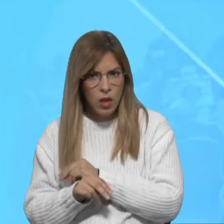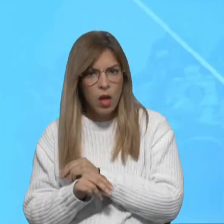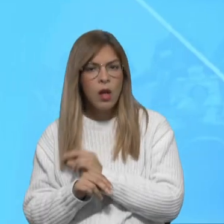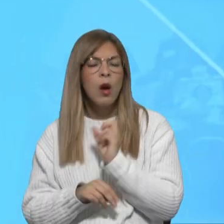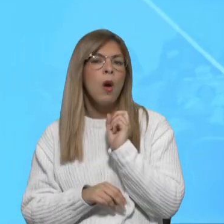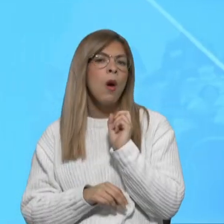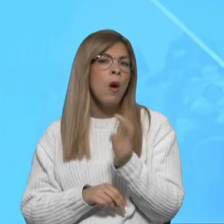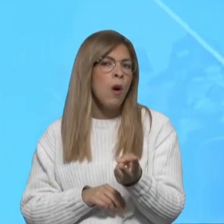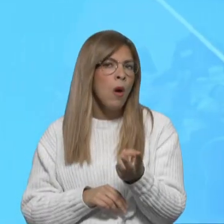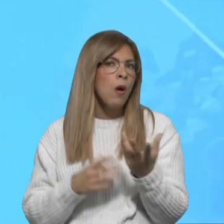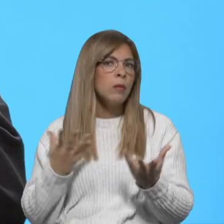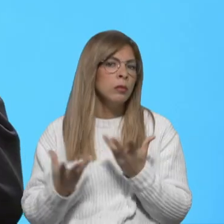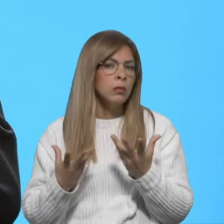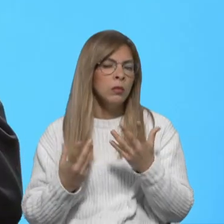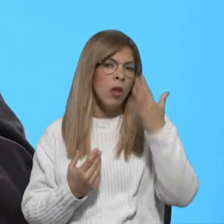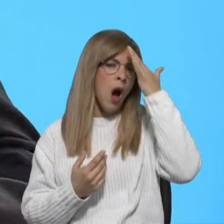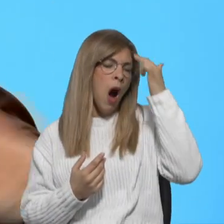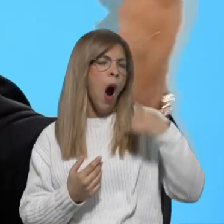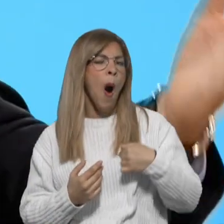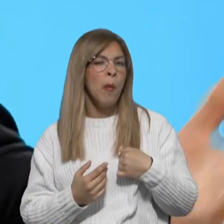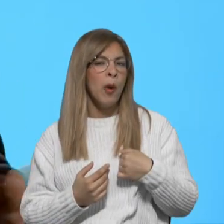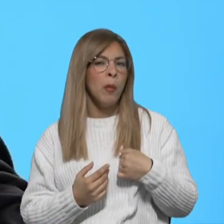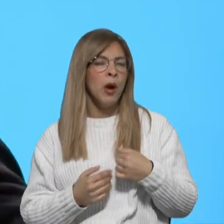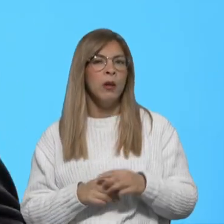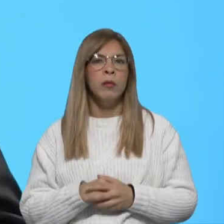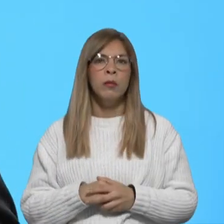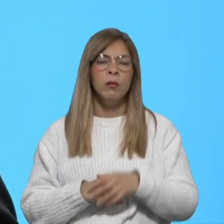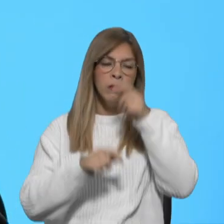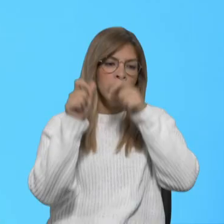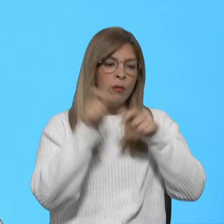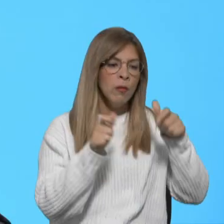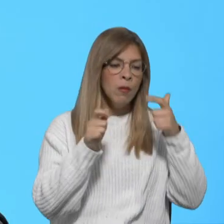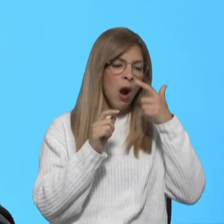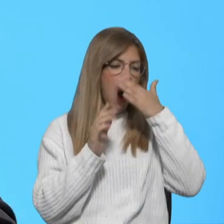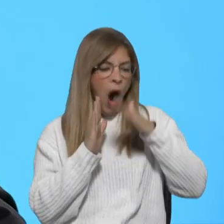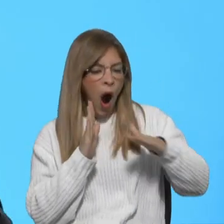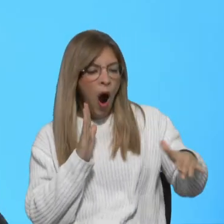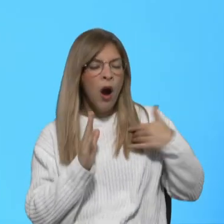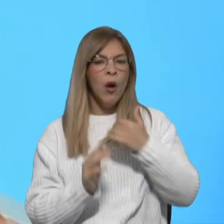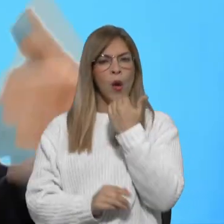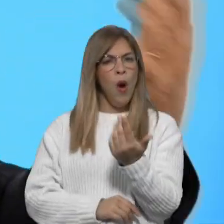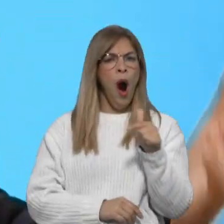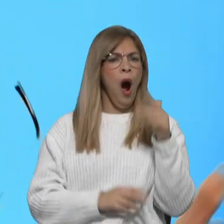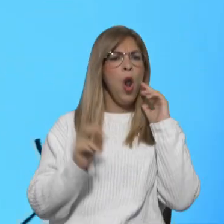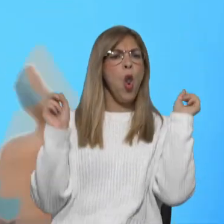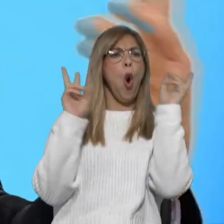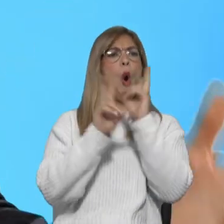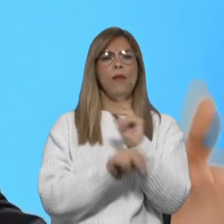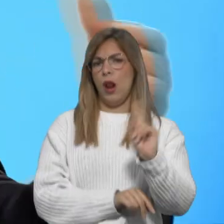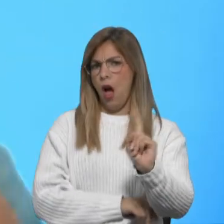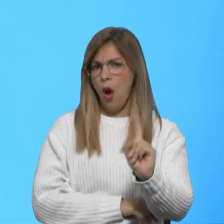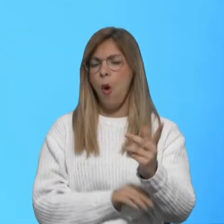por vezes termos dessa consciência? Dizem os cientistas e os tecnólogos que é um tema não tão novo assim. Portanto, nasceu há décadas,